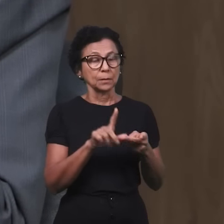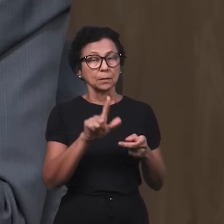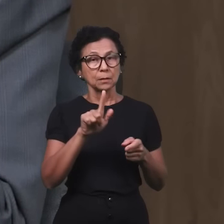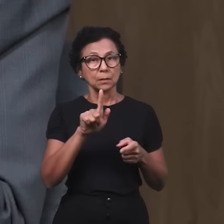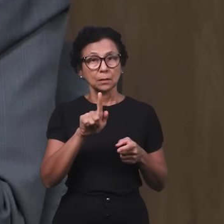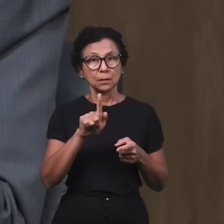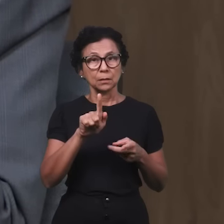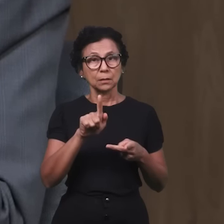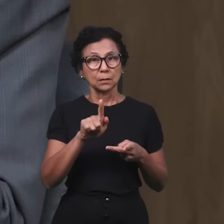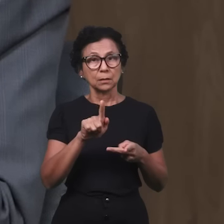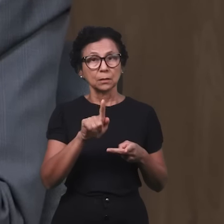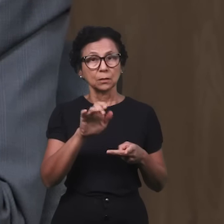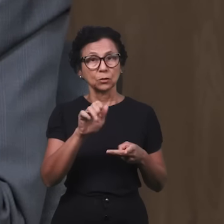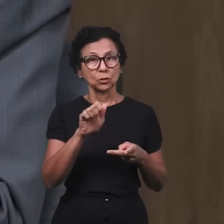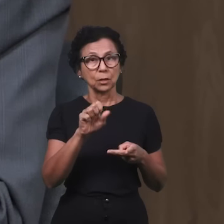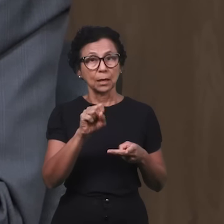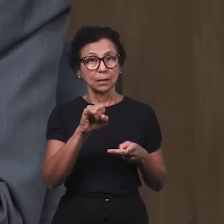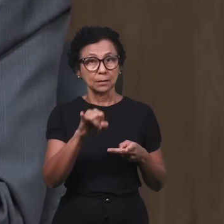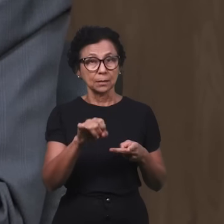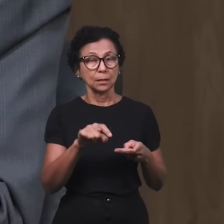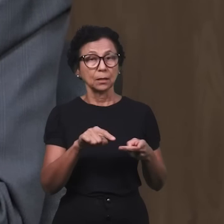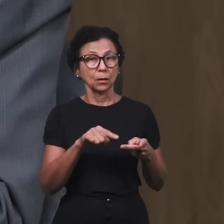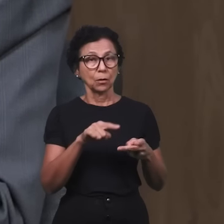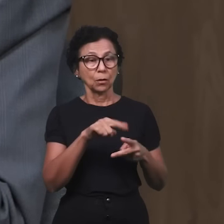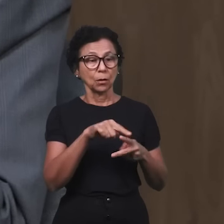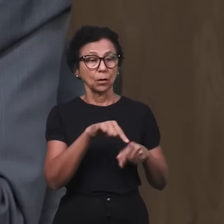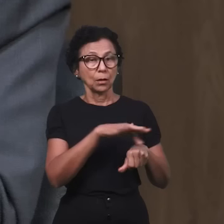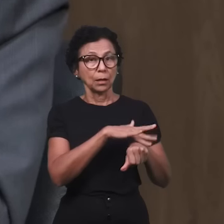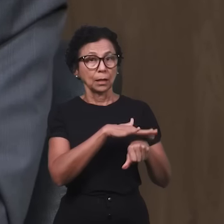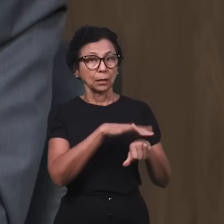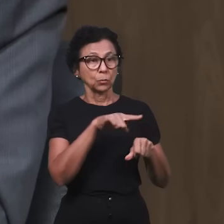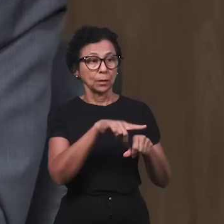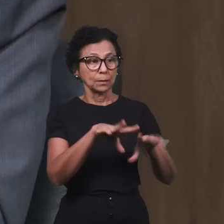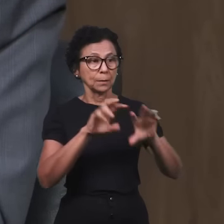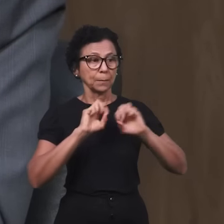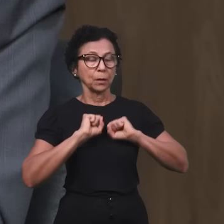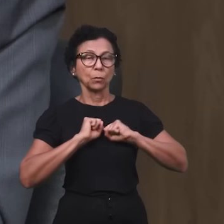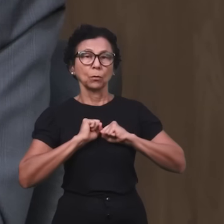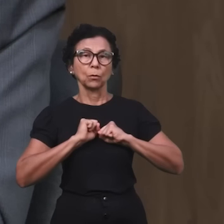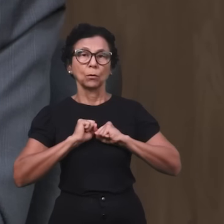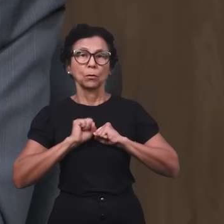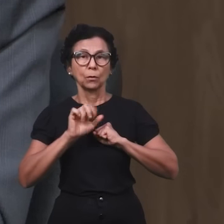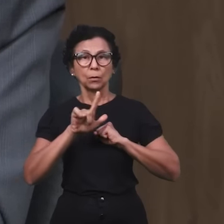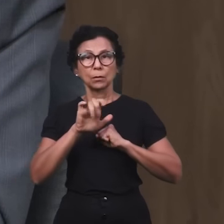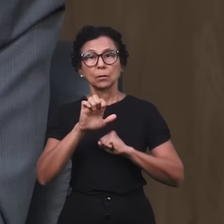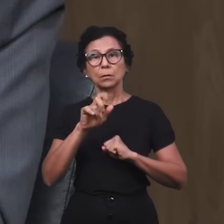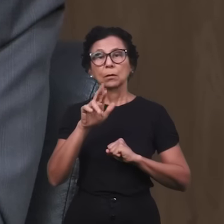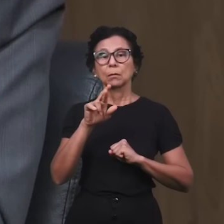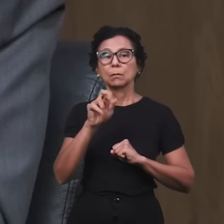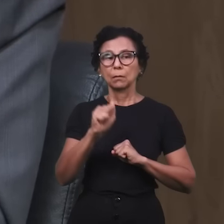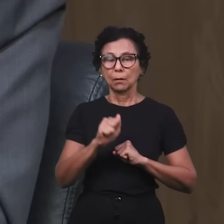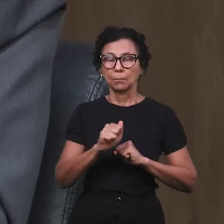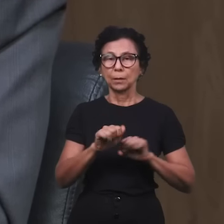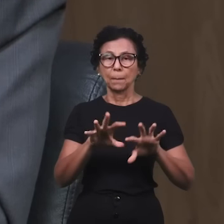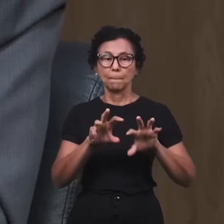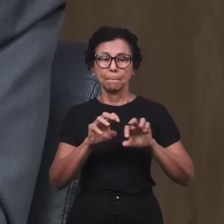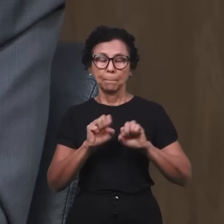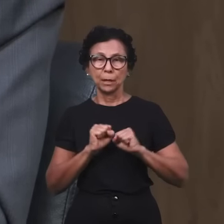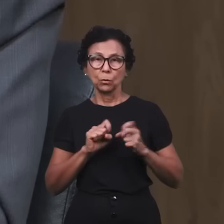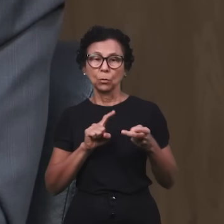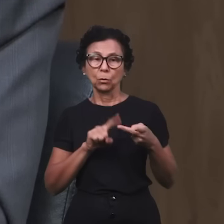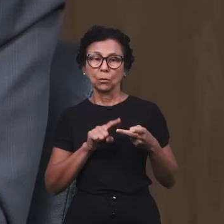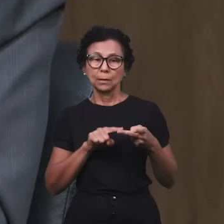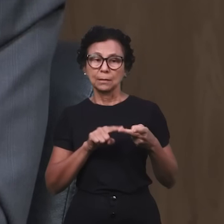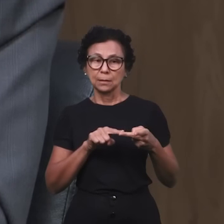Alexandre, a seriedade da coisa. Naamã está curado, mas